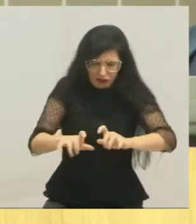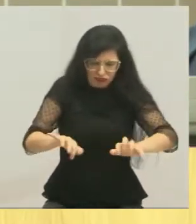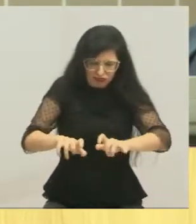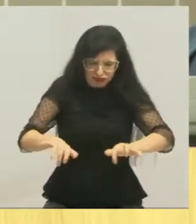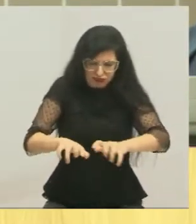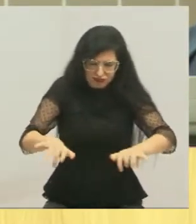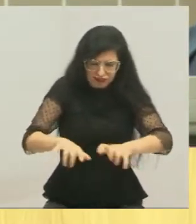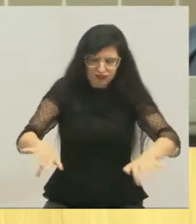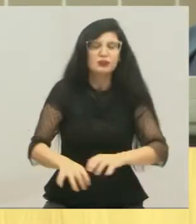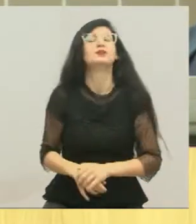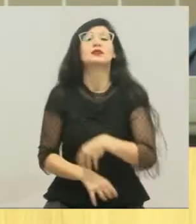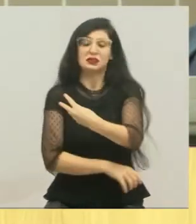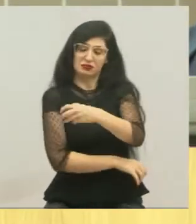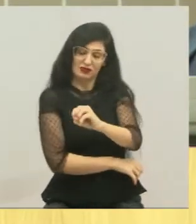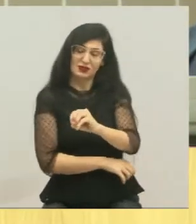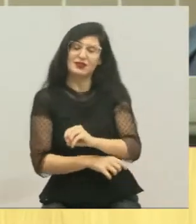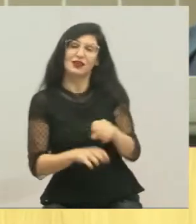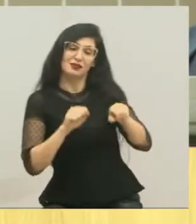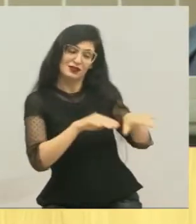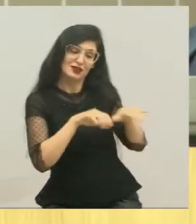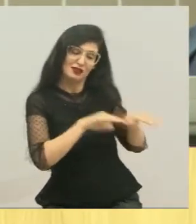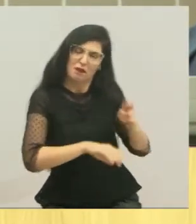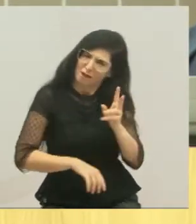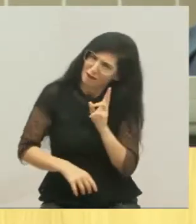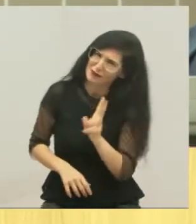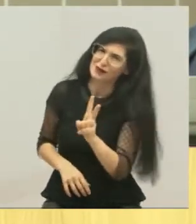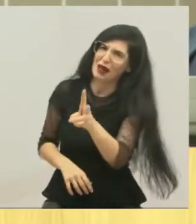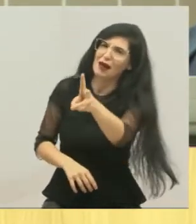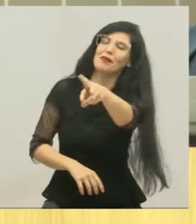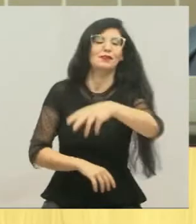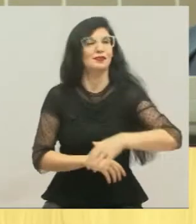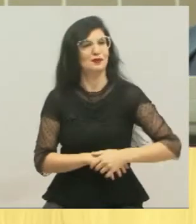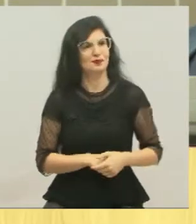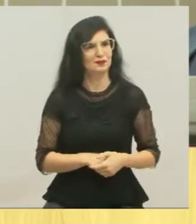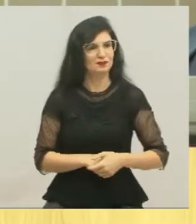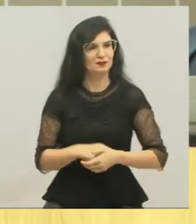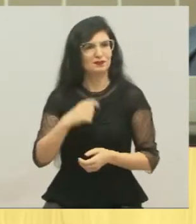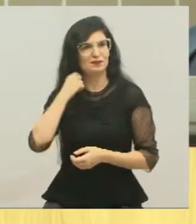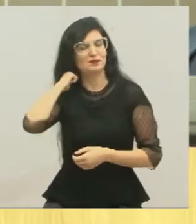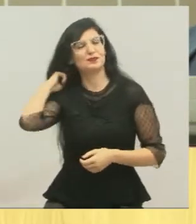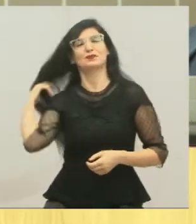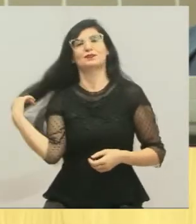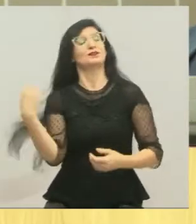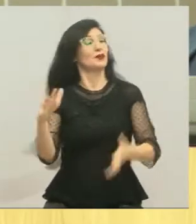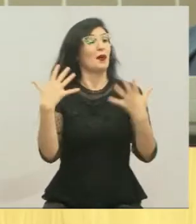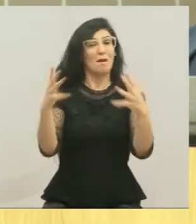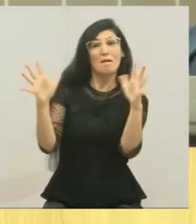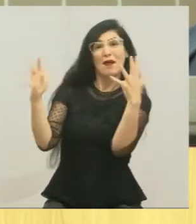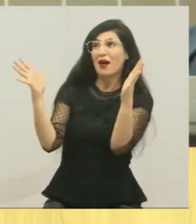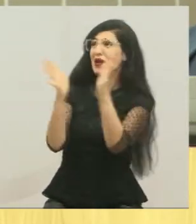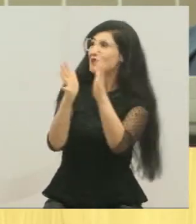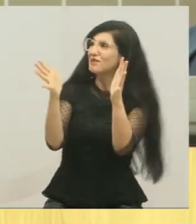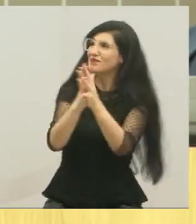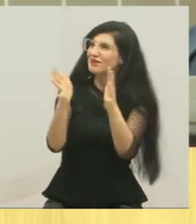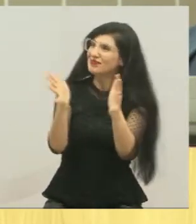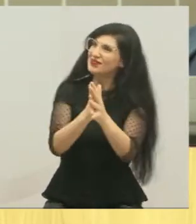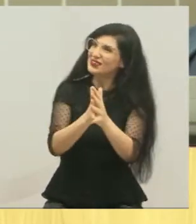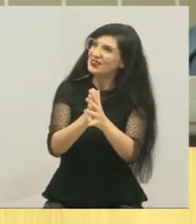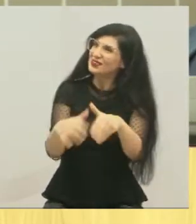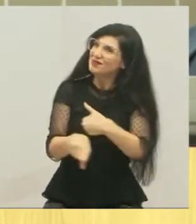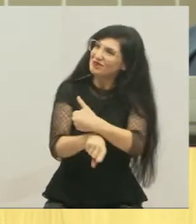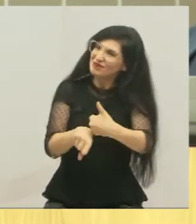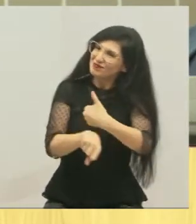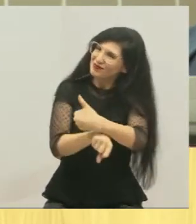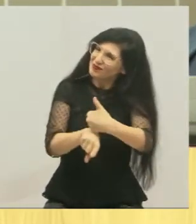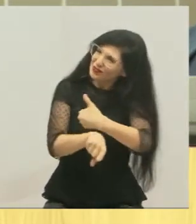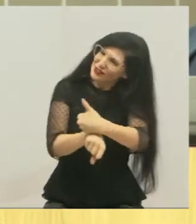celebrada em 30 de setembro. Nessa oportunidade, então, consignamos nossos mais sinceros cumprimentos pelo transcurso da